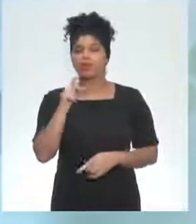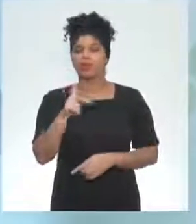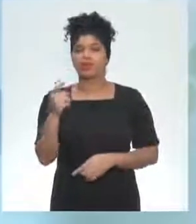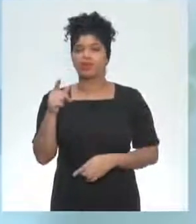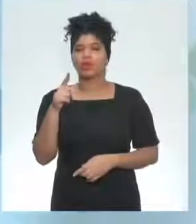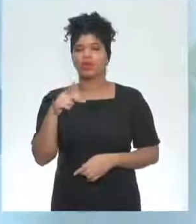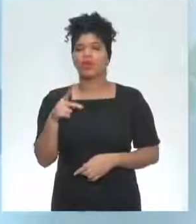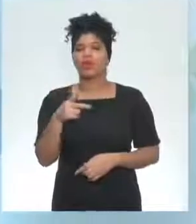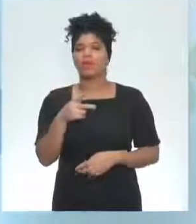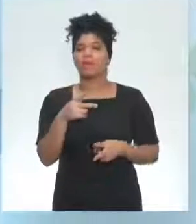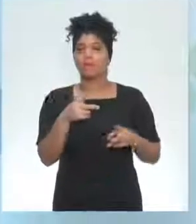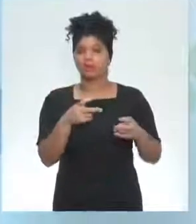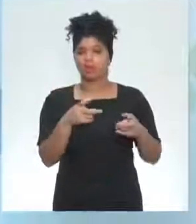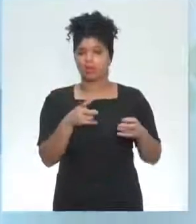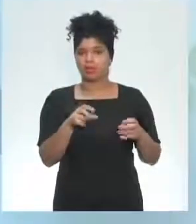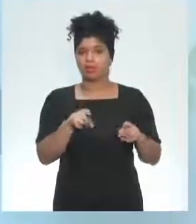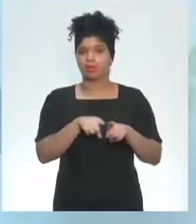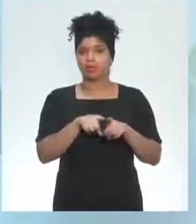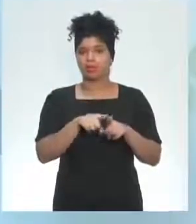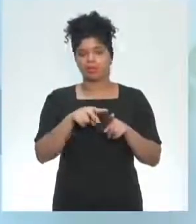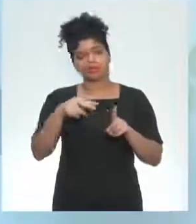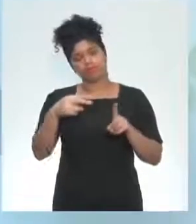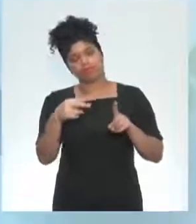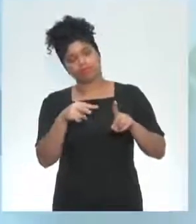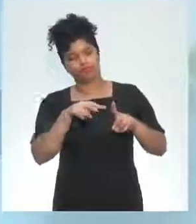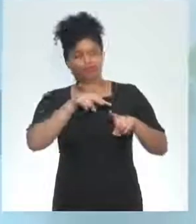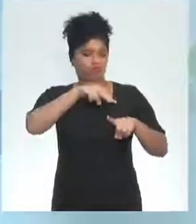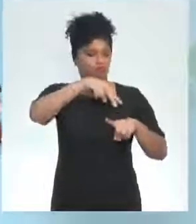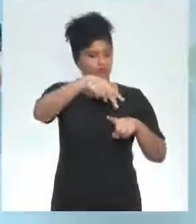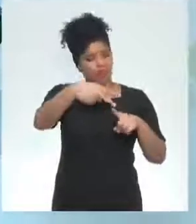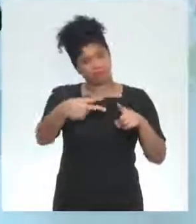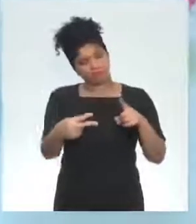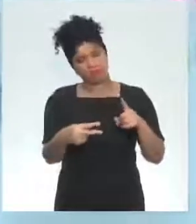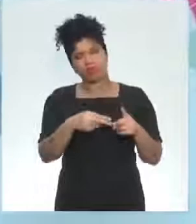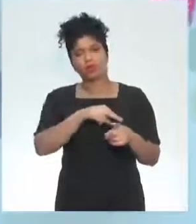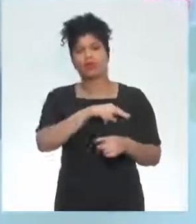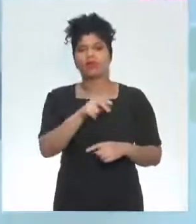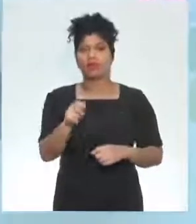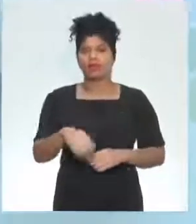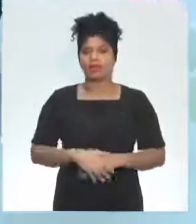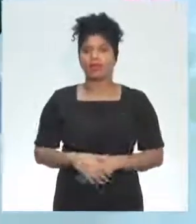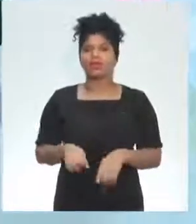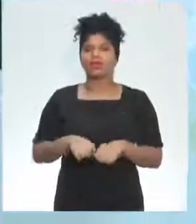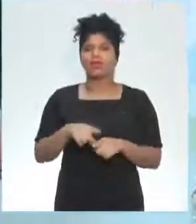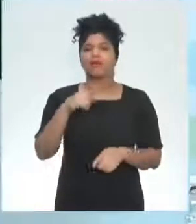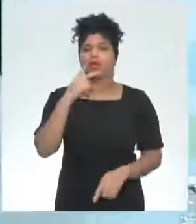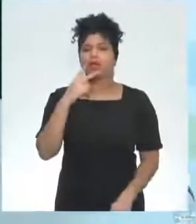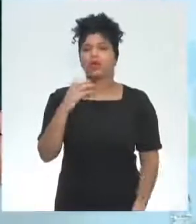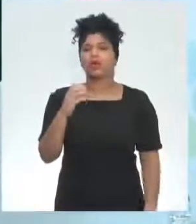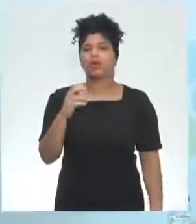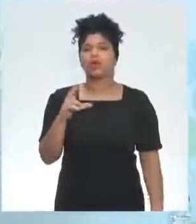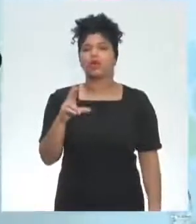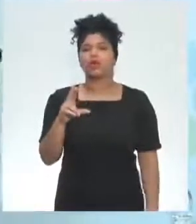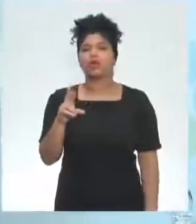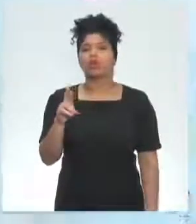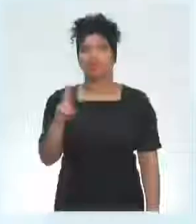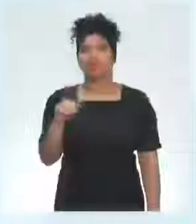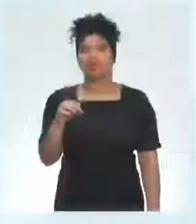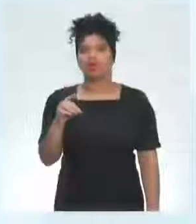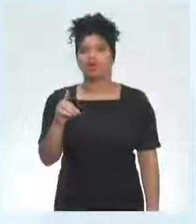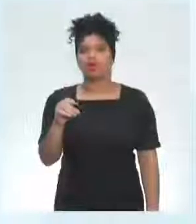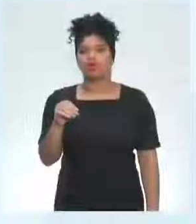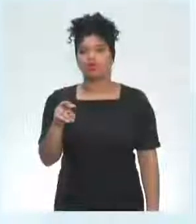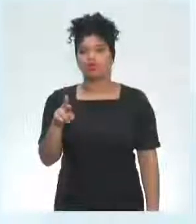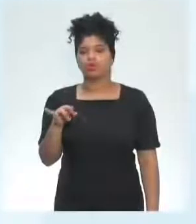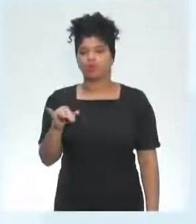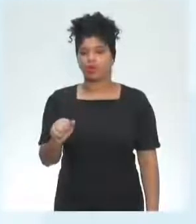tridimensionalidade. Tá? E a professora Cleide citou a curadoria. Muito bem, gente, obrigada a todos. Olha só, agora vamos falar um pouquinho